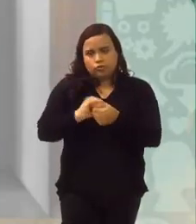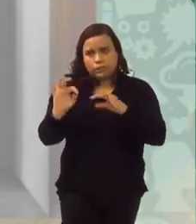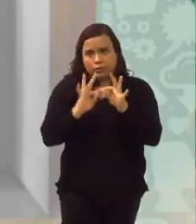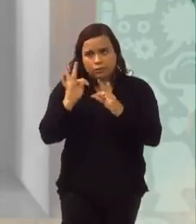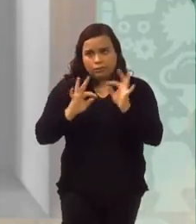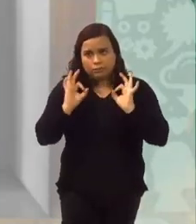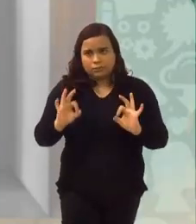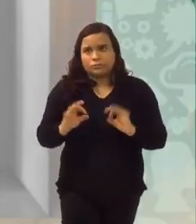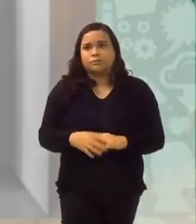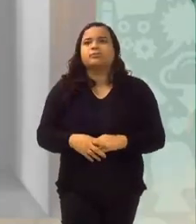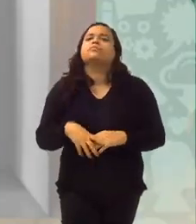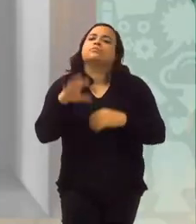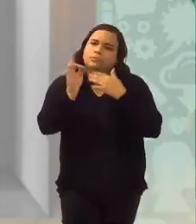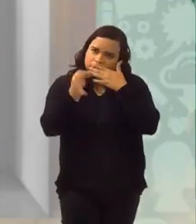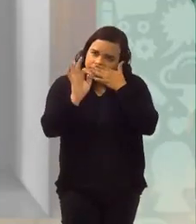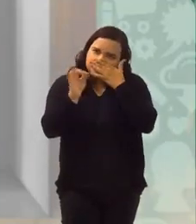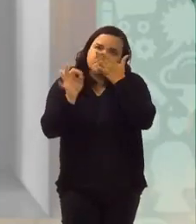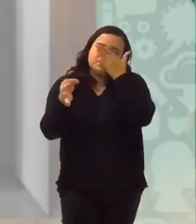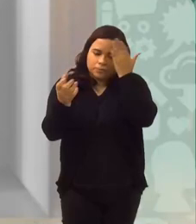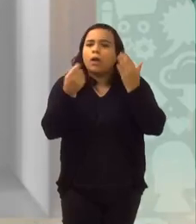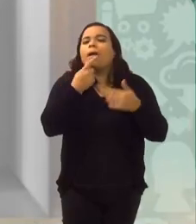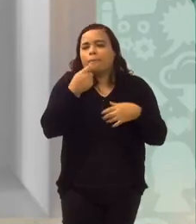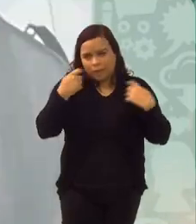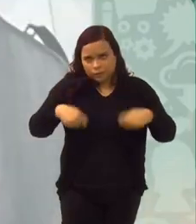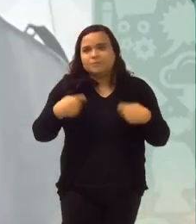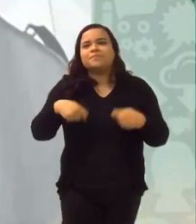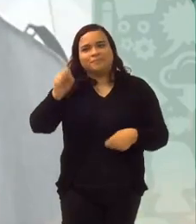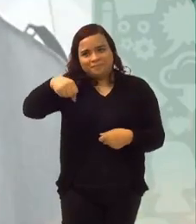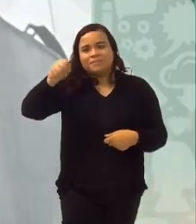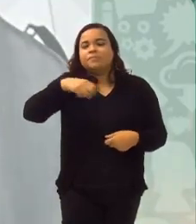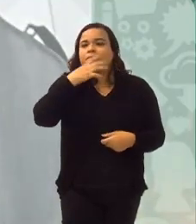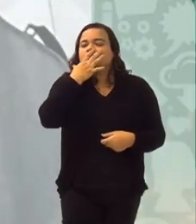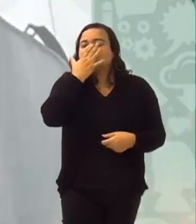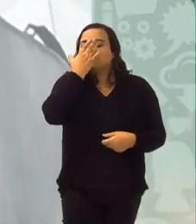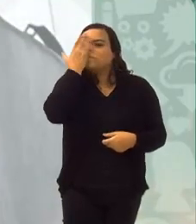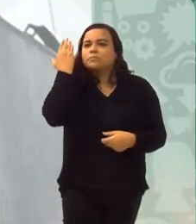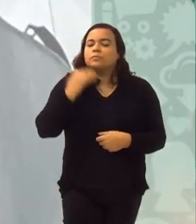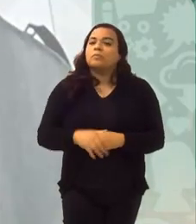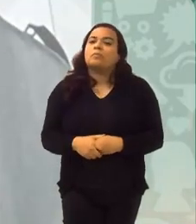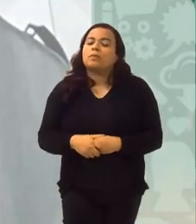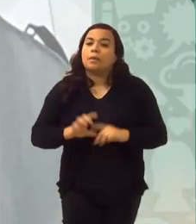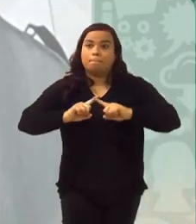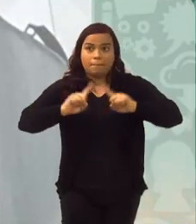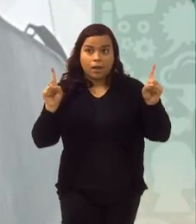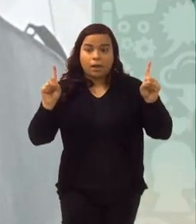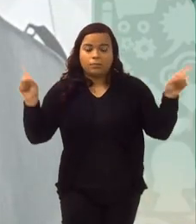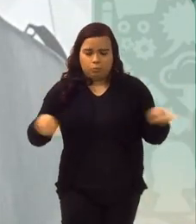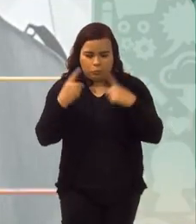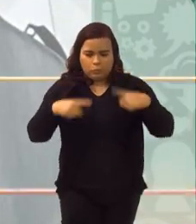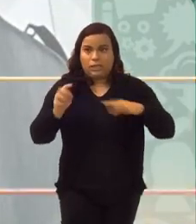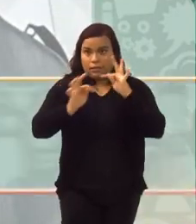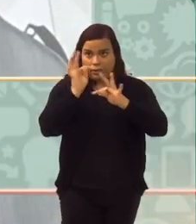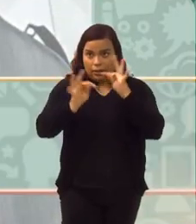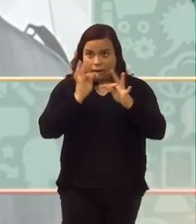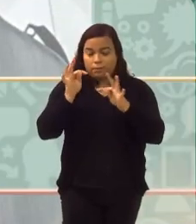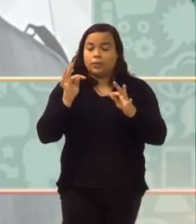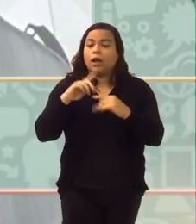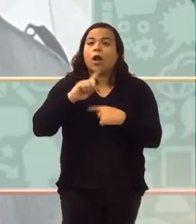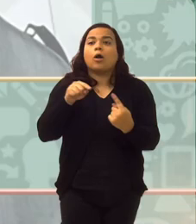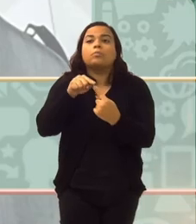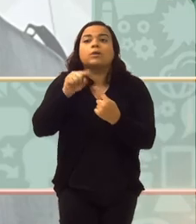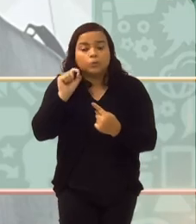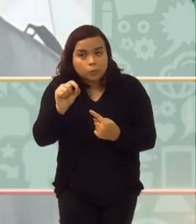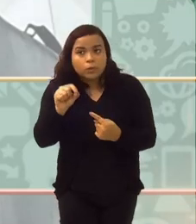que o remédio é necessário, né? Não, gente, claro, o remédio é necessário, mas assim, a função